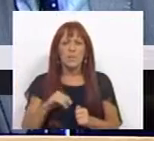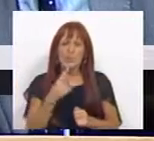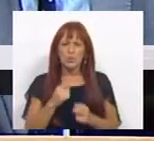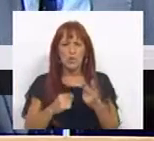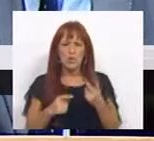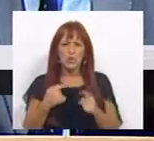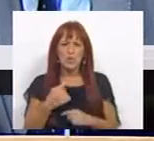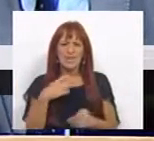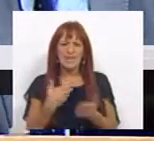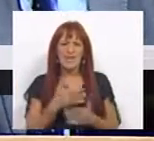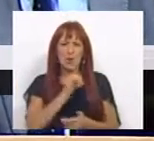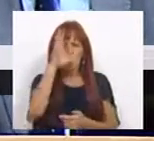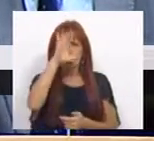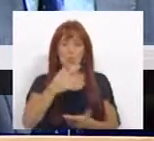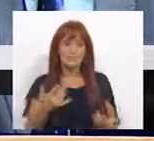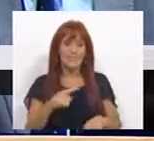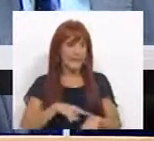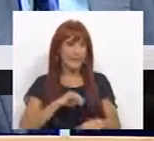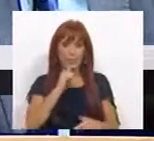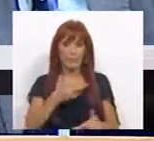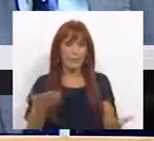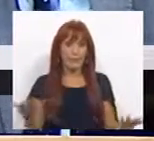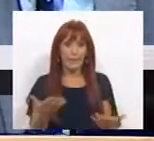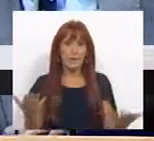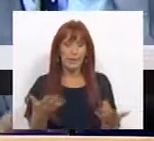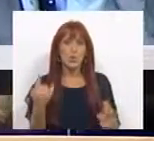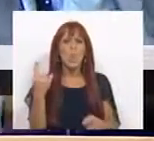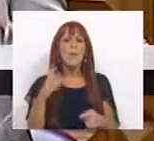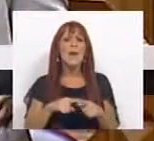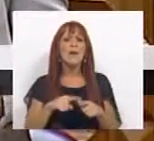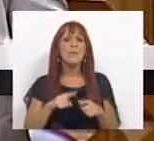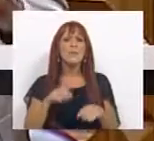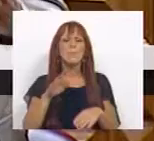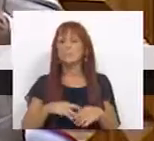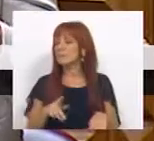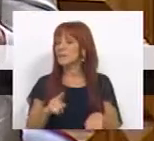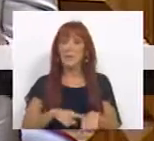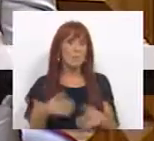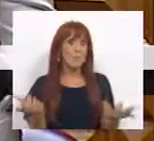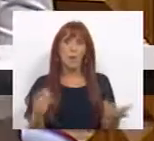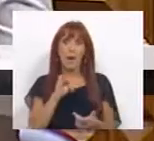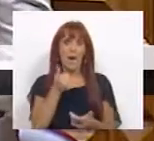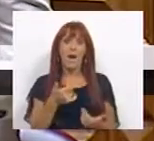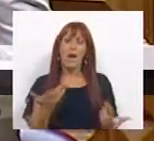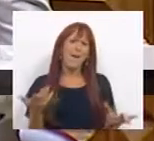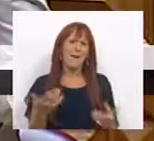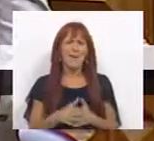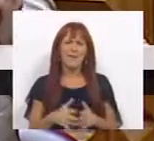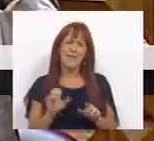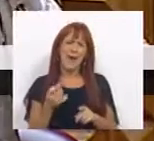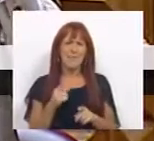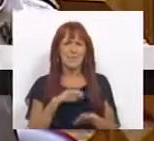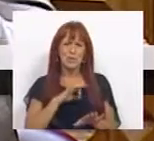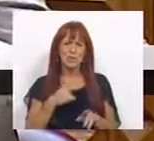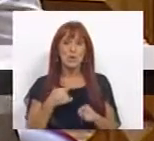duas questões para colocar ao Sr. Primeiro-Ministro, mas já não tenho muito tempo. Uma tem a ver com o facto de... Não tem mesmo tempo para nenhum. Faz favor de